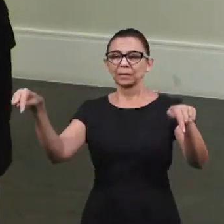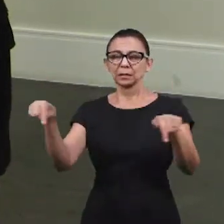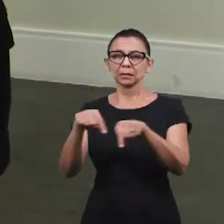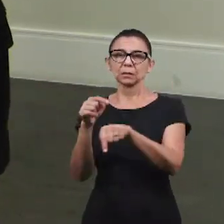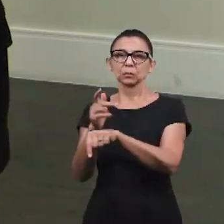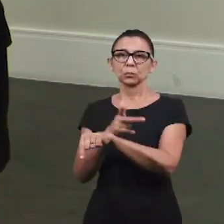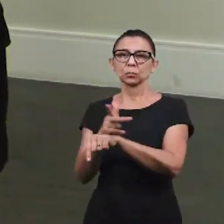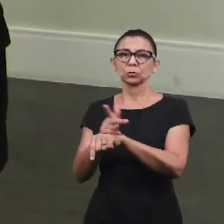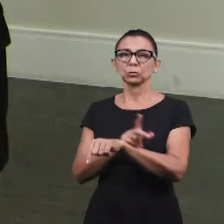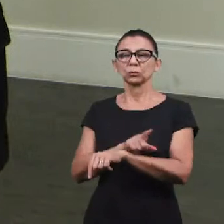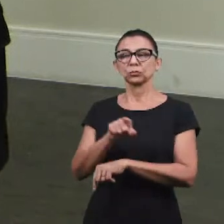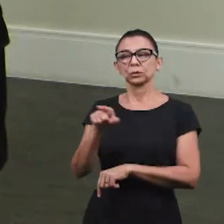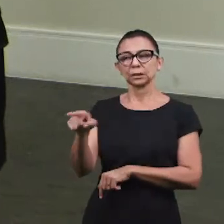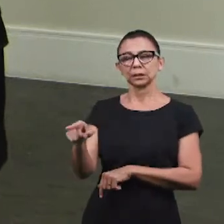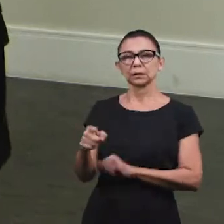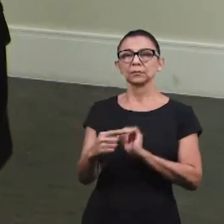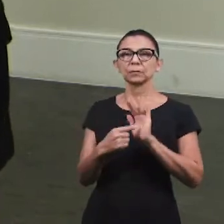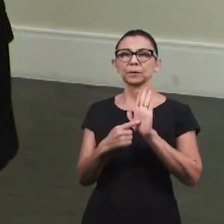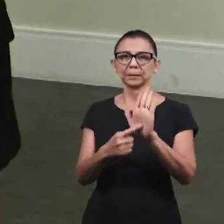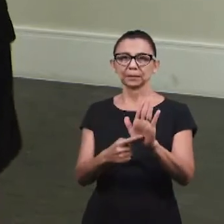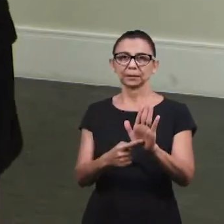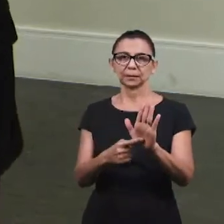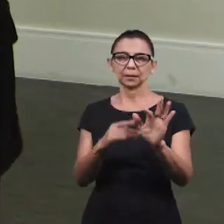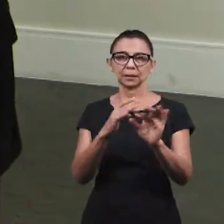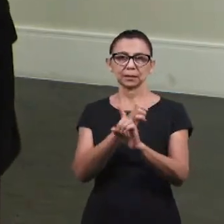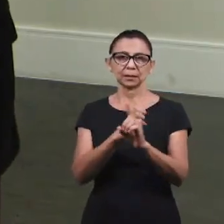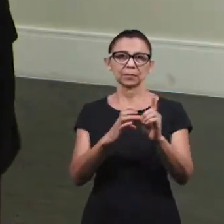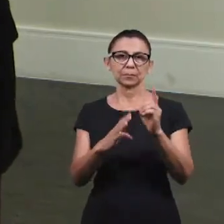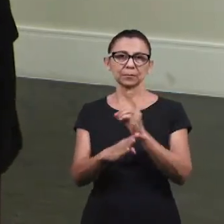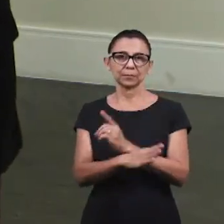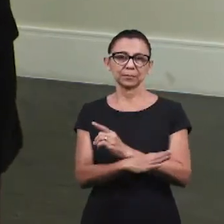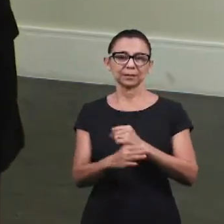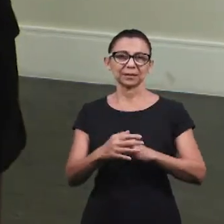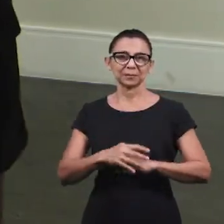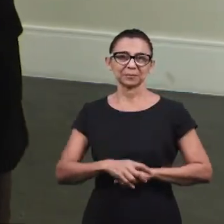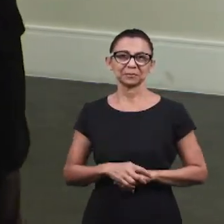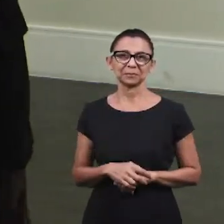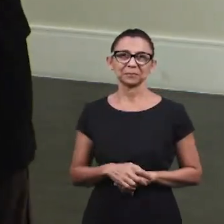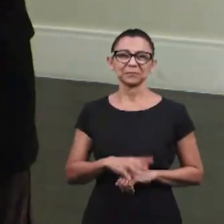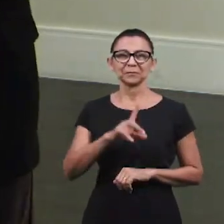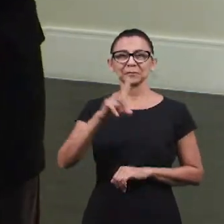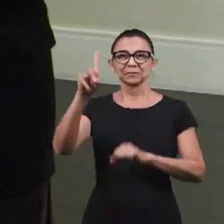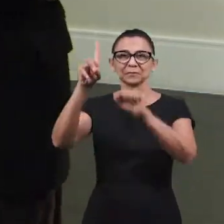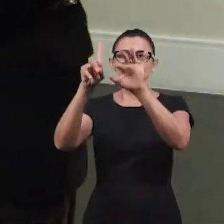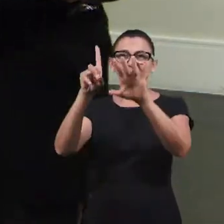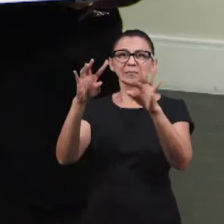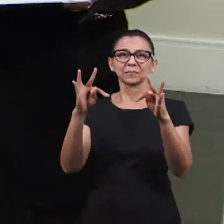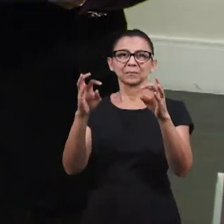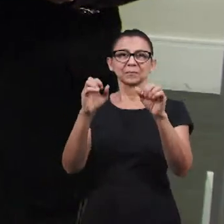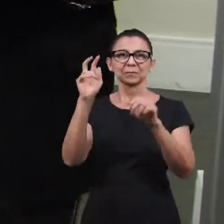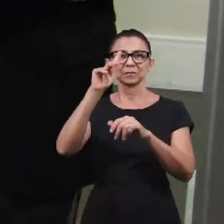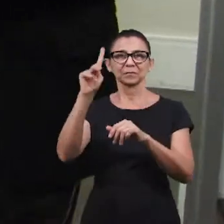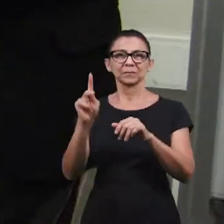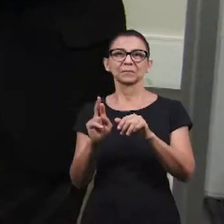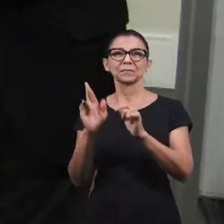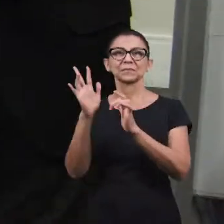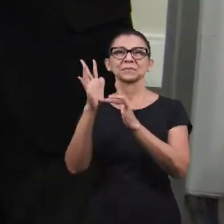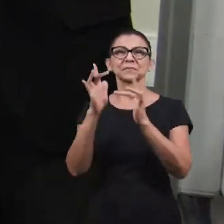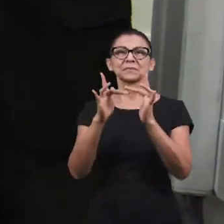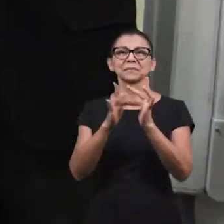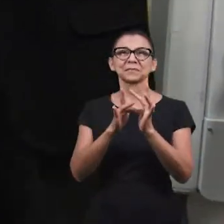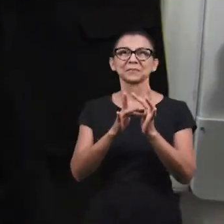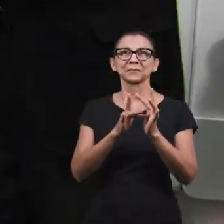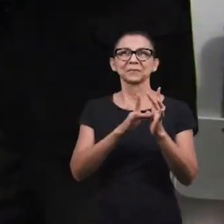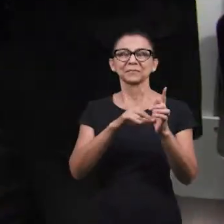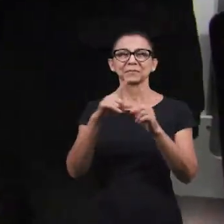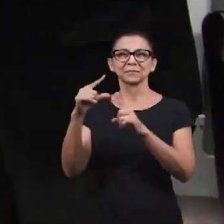ali nós iremos transmitir daqui a pouco a Escola Bíblica Dominical e eu conto com a sua presença. Que Deus abençoe a todos, a paz do Senhor Jesus,